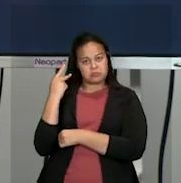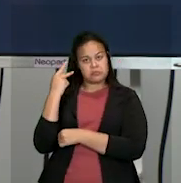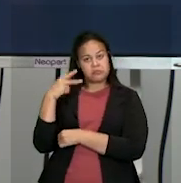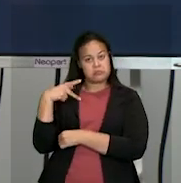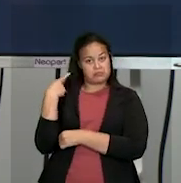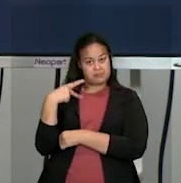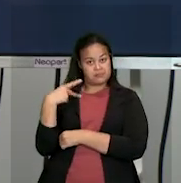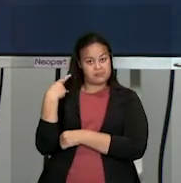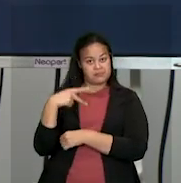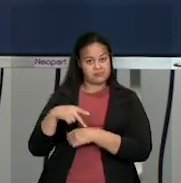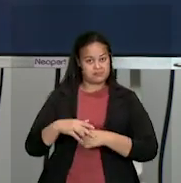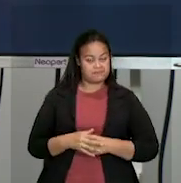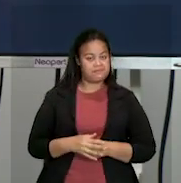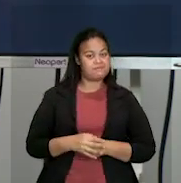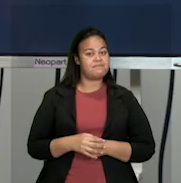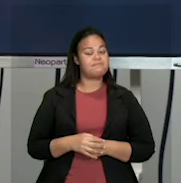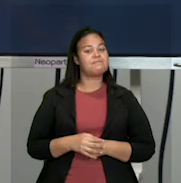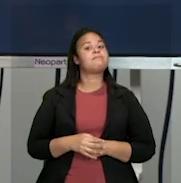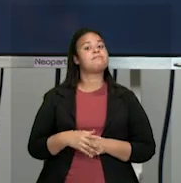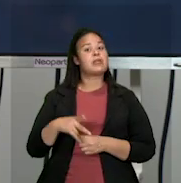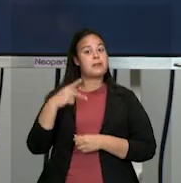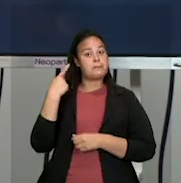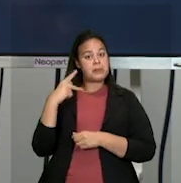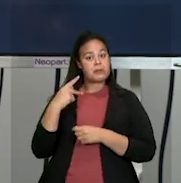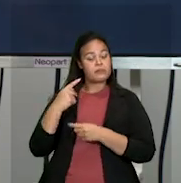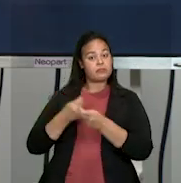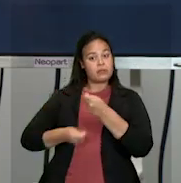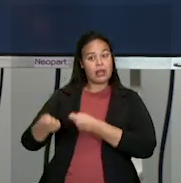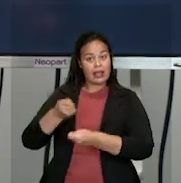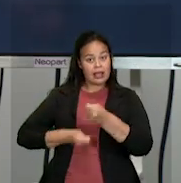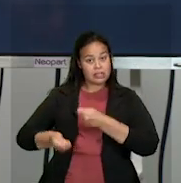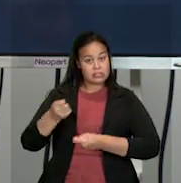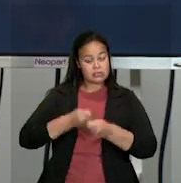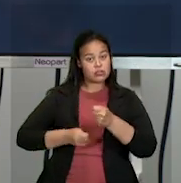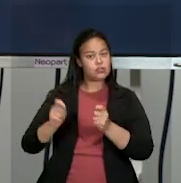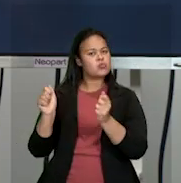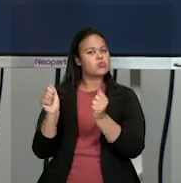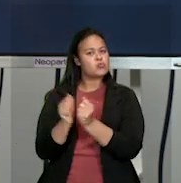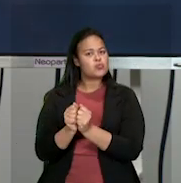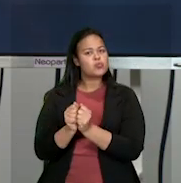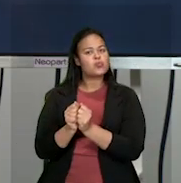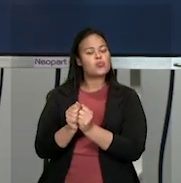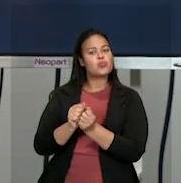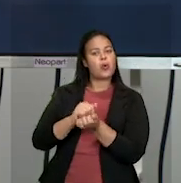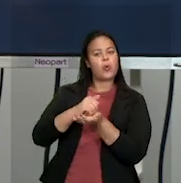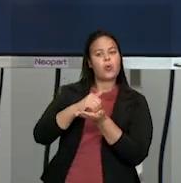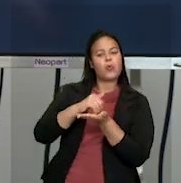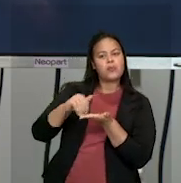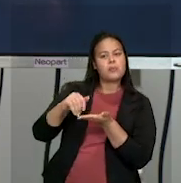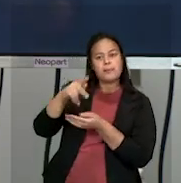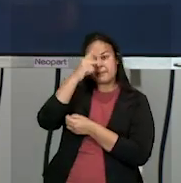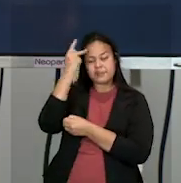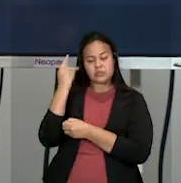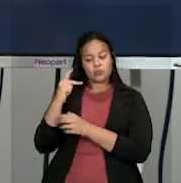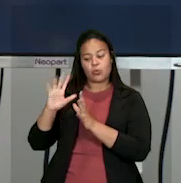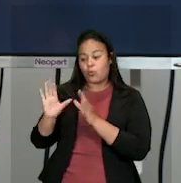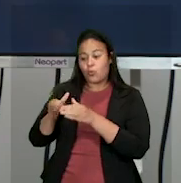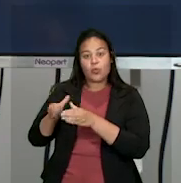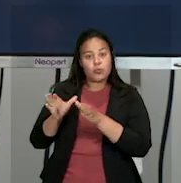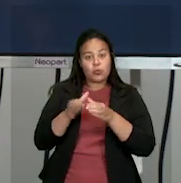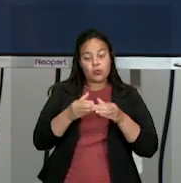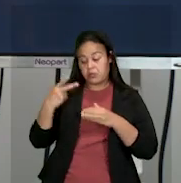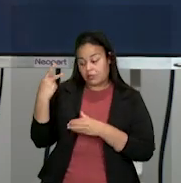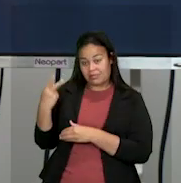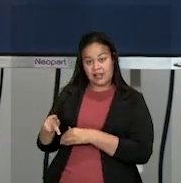o prefeito, né, vai administrar, junto com seus secretários, junto com toda uma